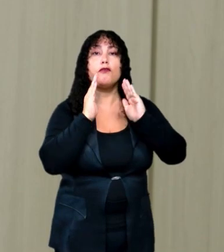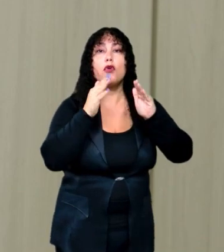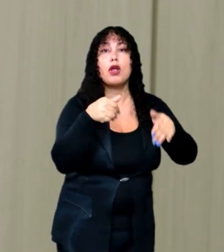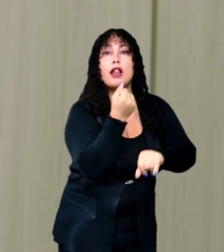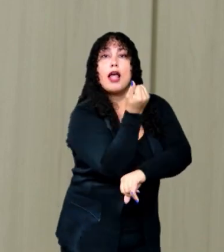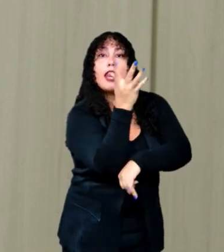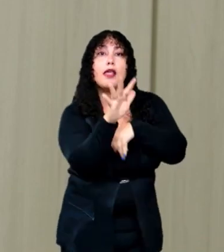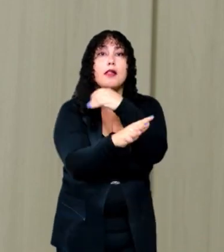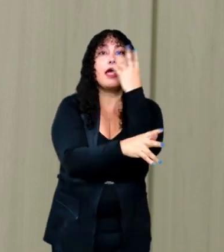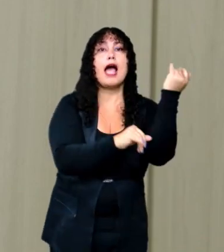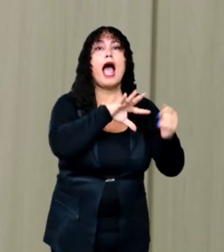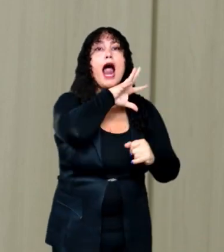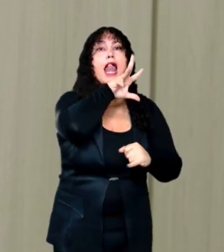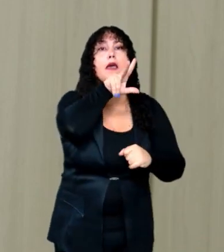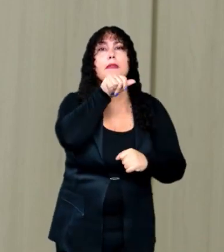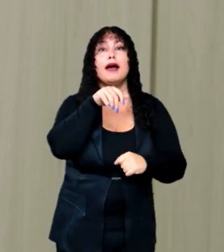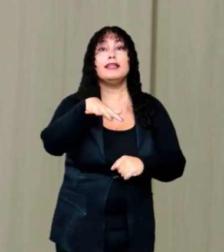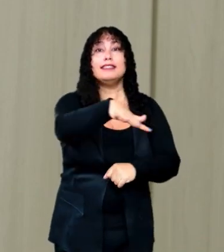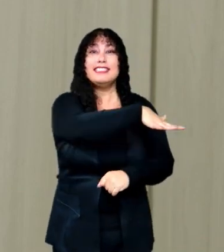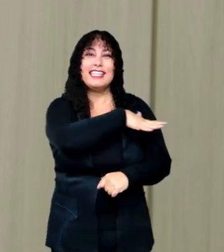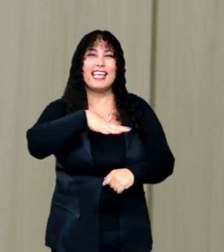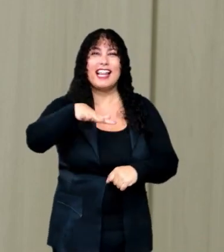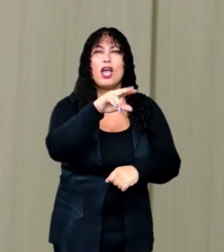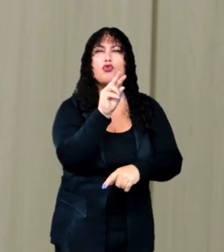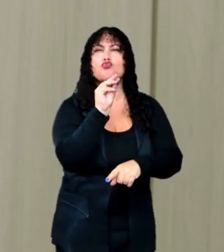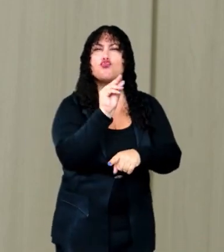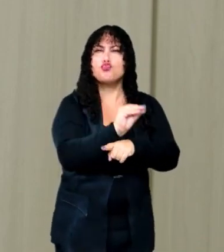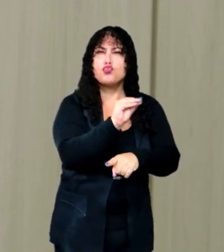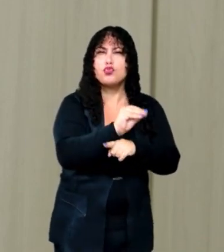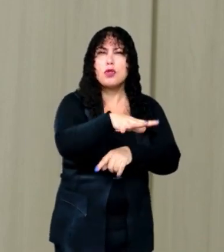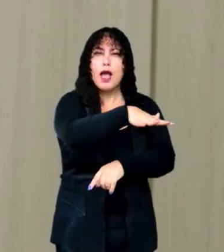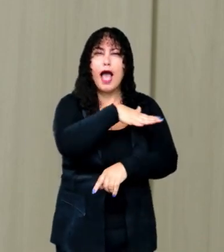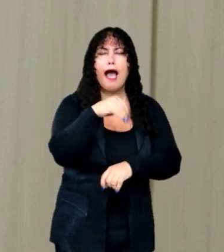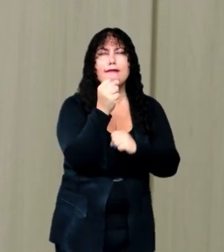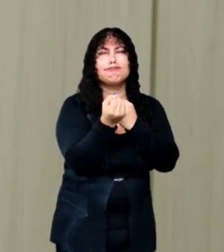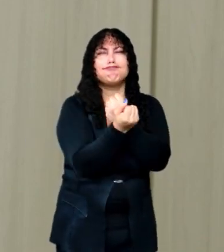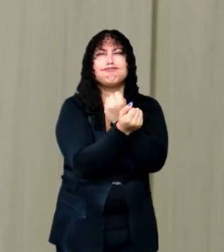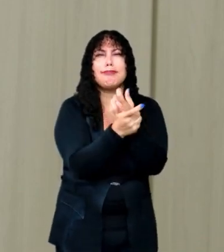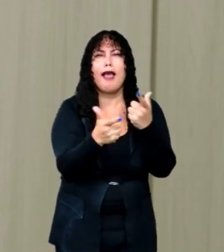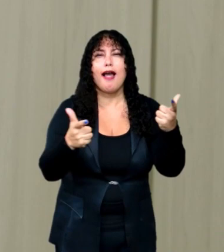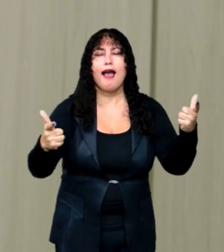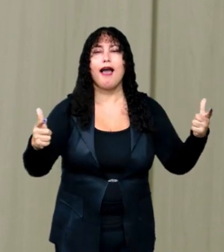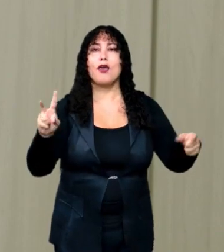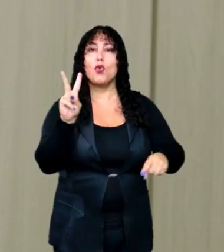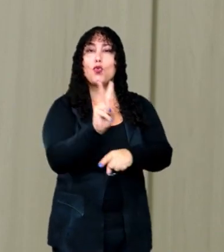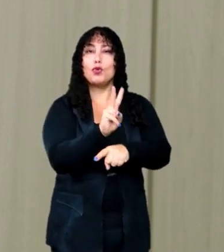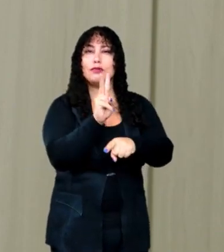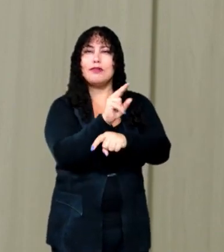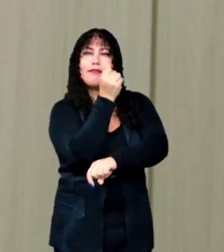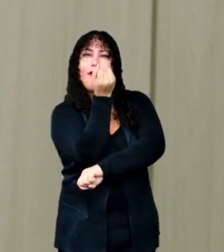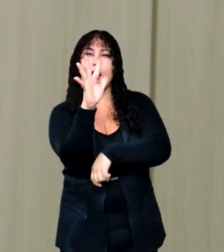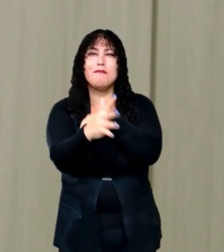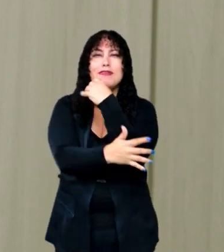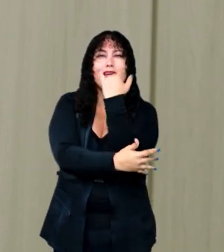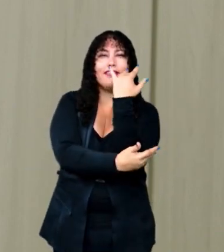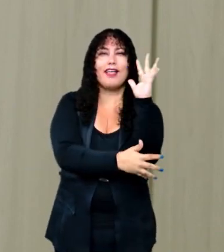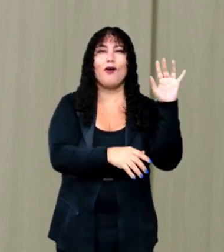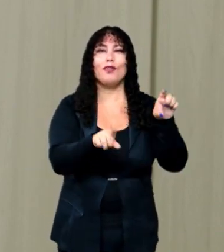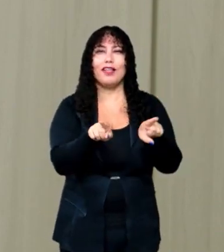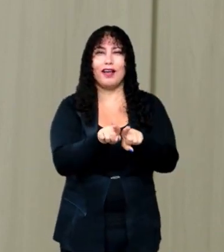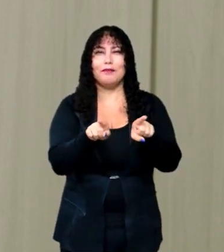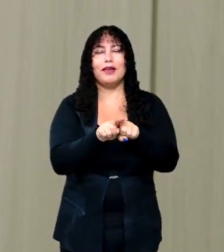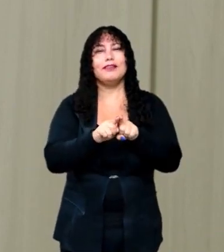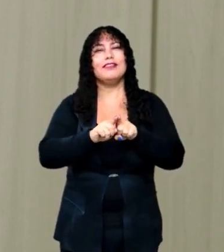eu esqueci de falar também que a gente tem o Parque Colégio Agrícola, que é uma área enorme de proteção ambiental que a gente tem ali, e que